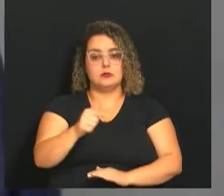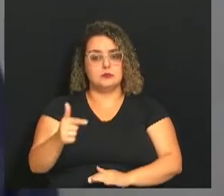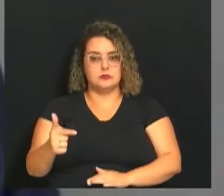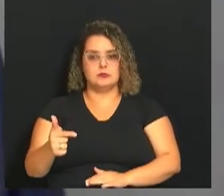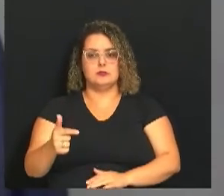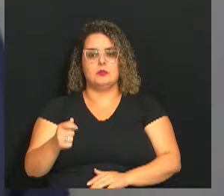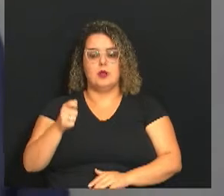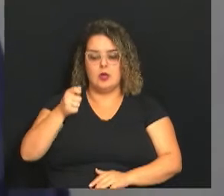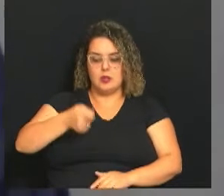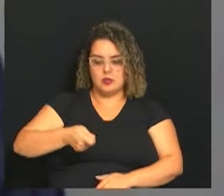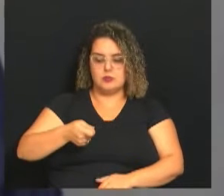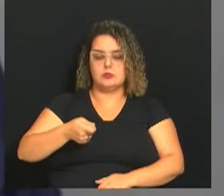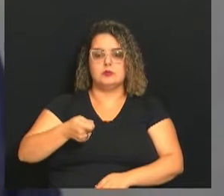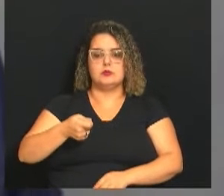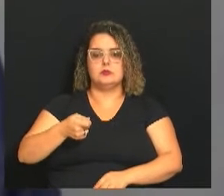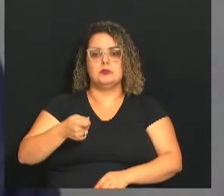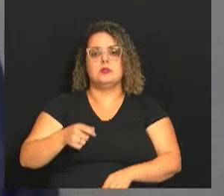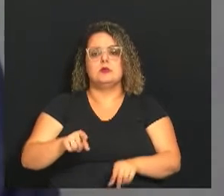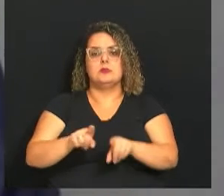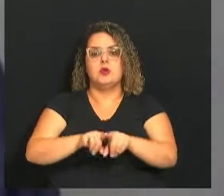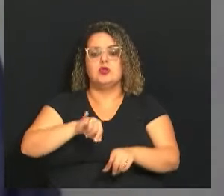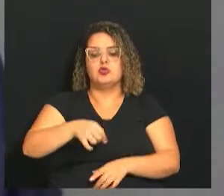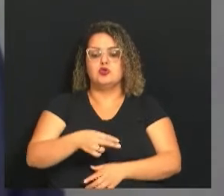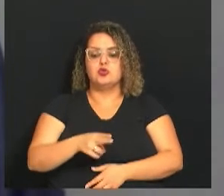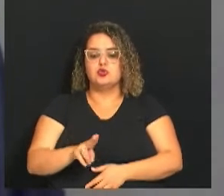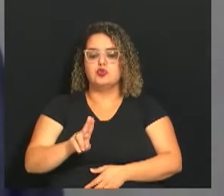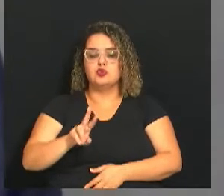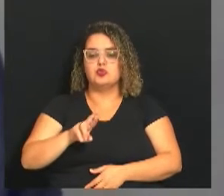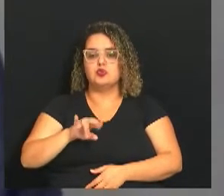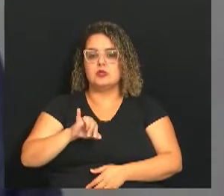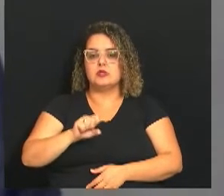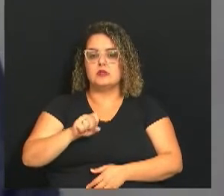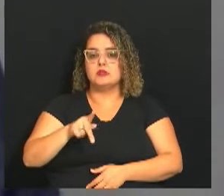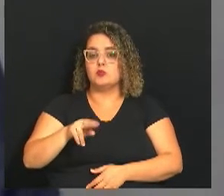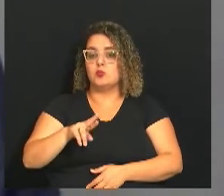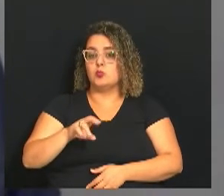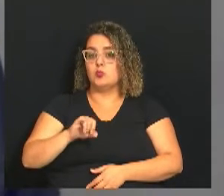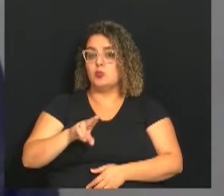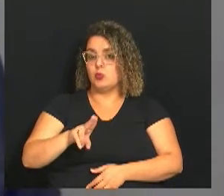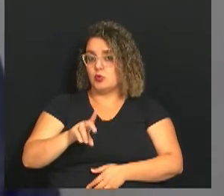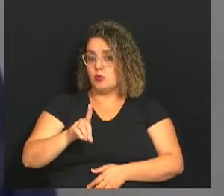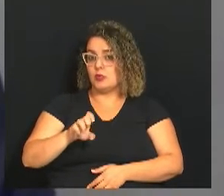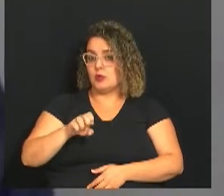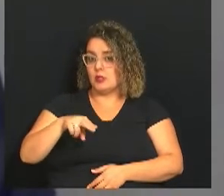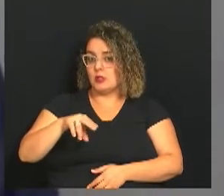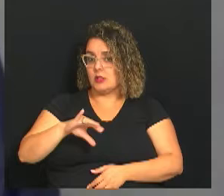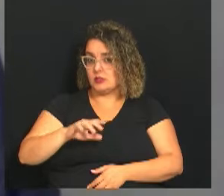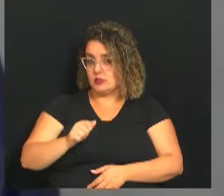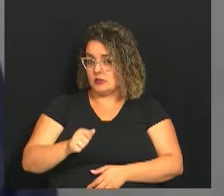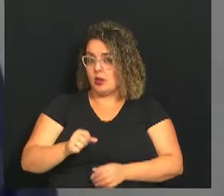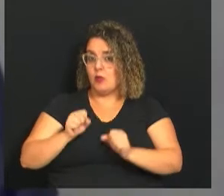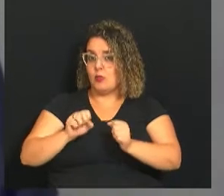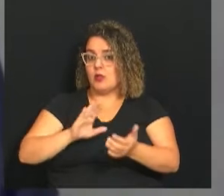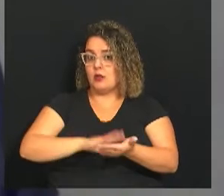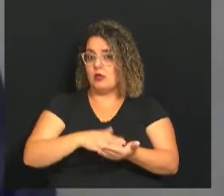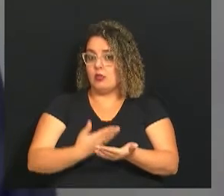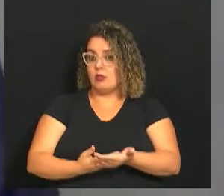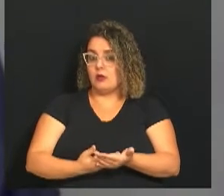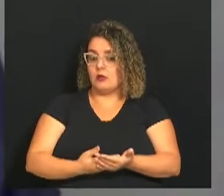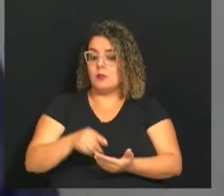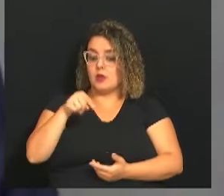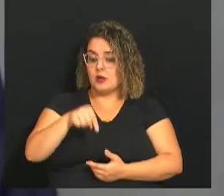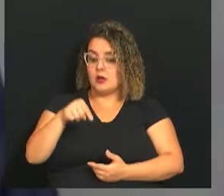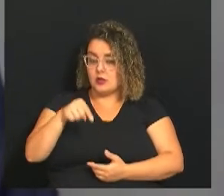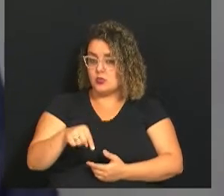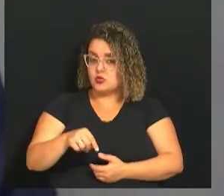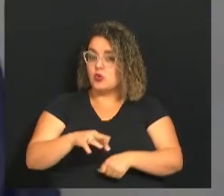a jurisprudência precisaram trabalhar para que fosse interpretado efetivamente como uma doença e precisasse de um